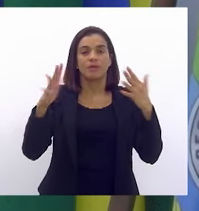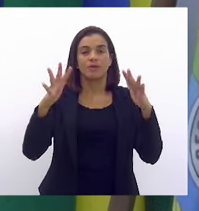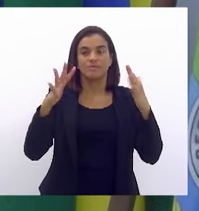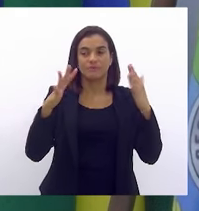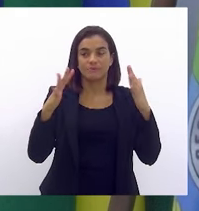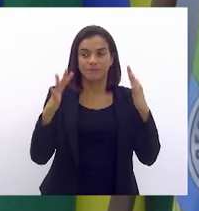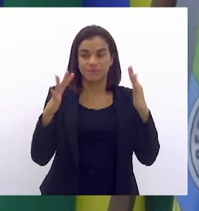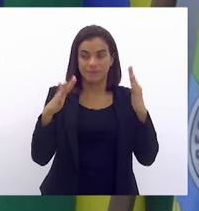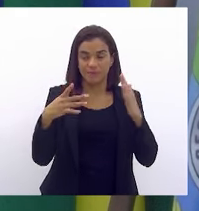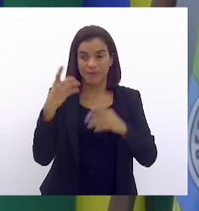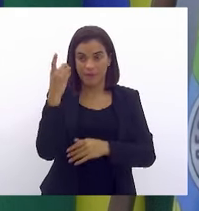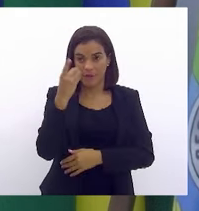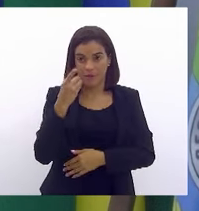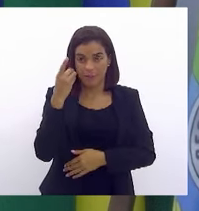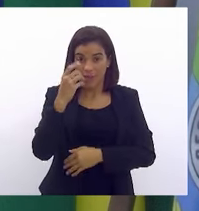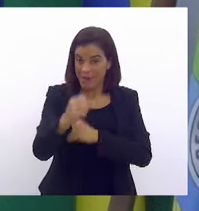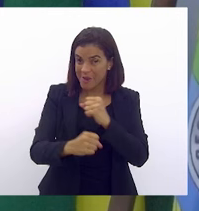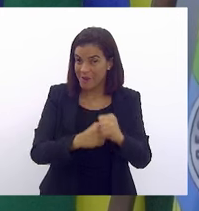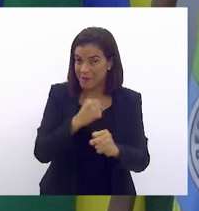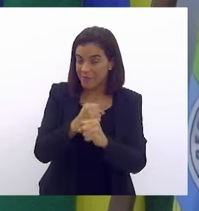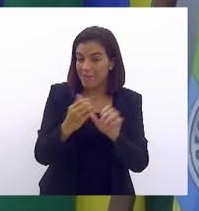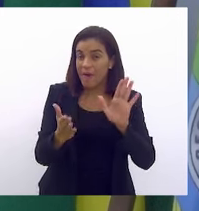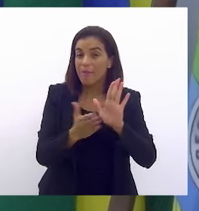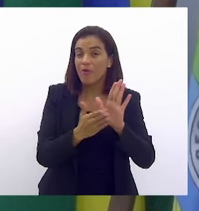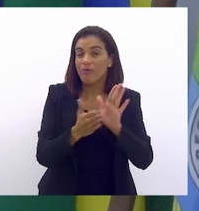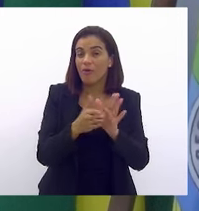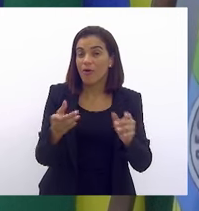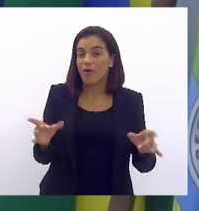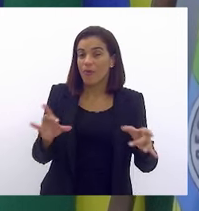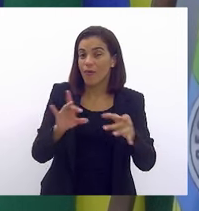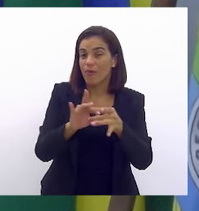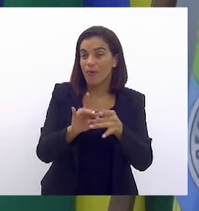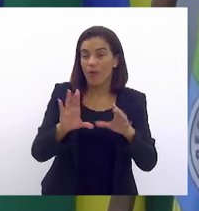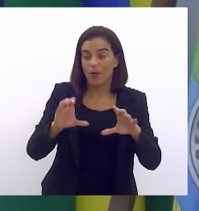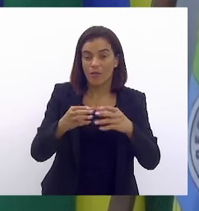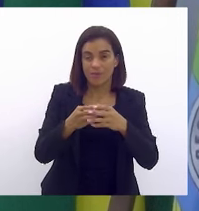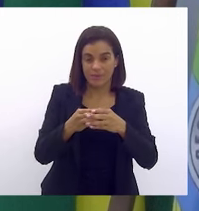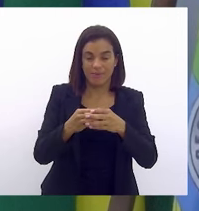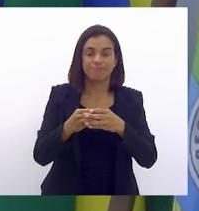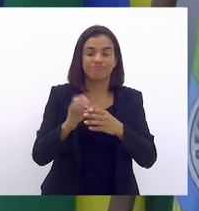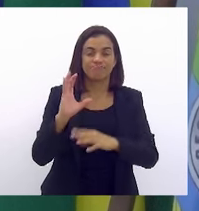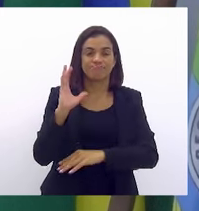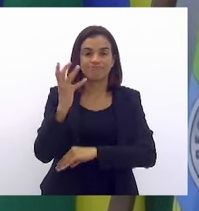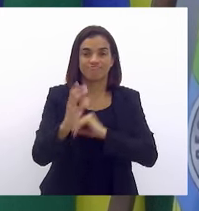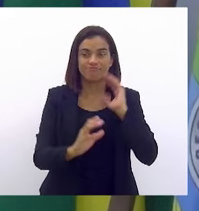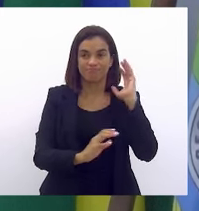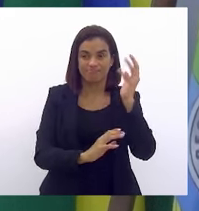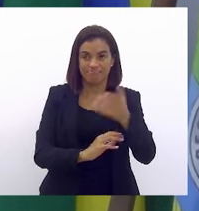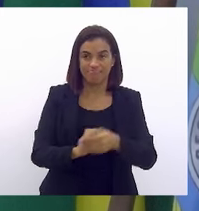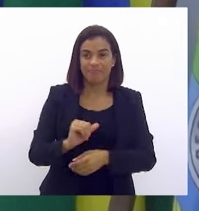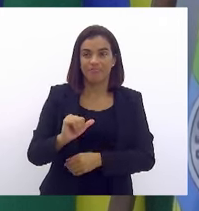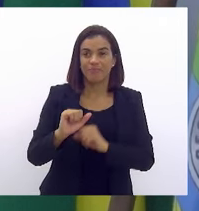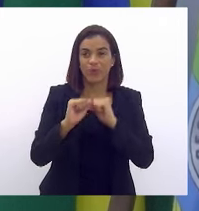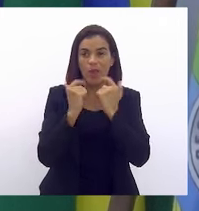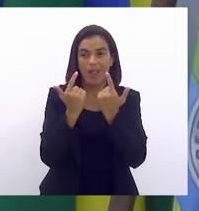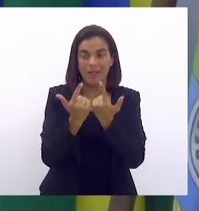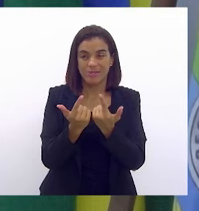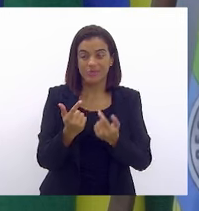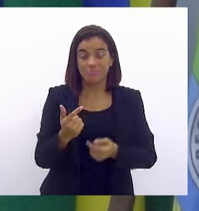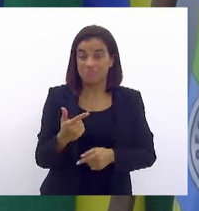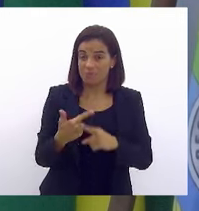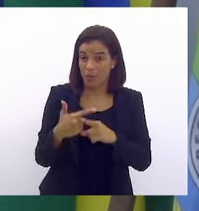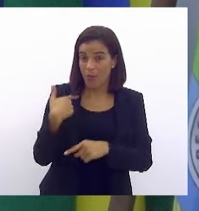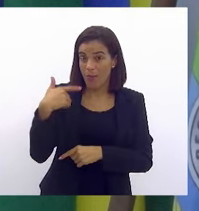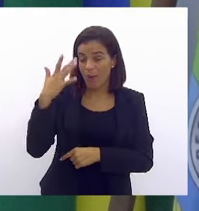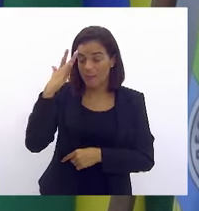Tá? Inclusive, ano que vem, a gente vai propor um convênio com a Comissão de Meio Ambiente da ALERJ, parceria do CREP, que eu acho importante.